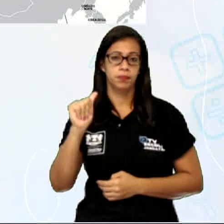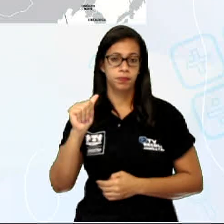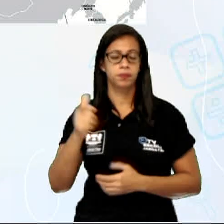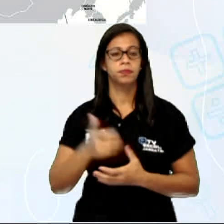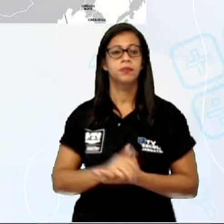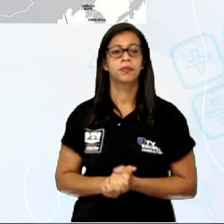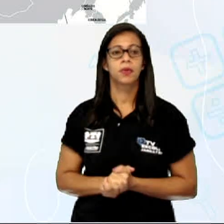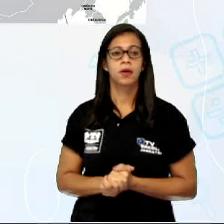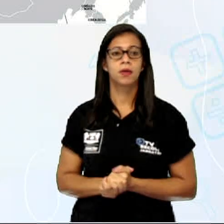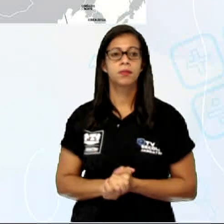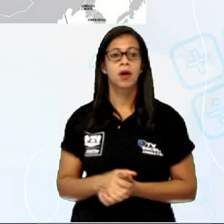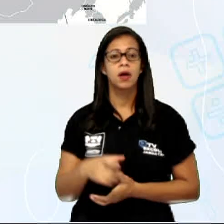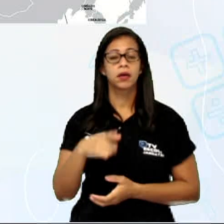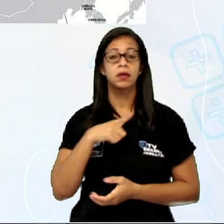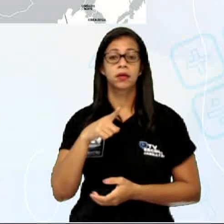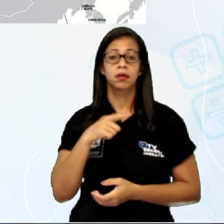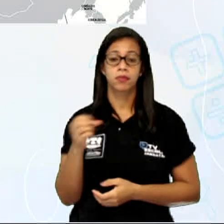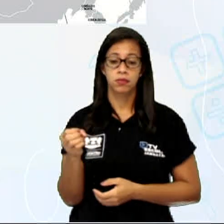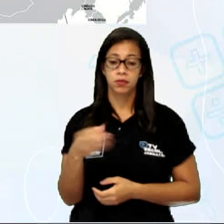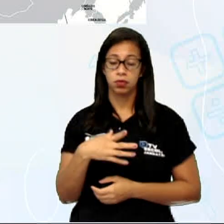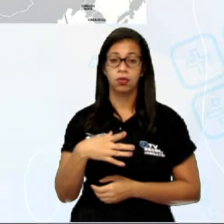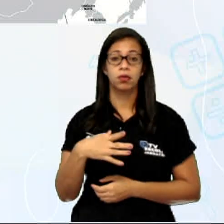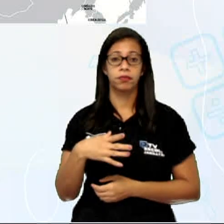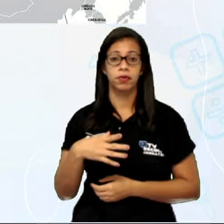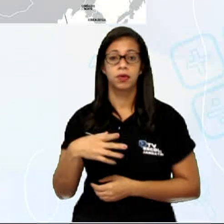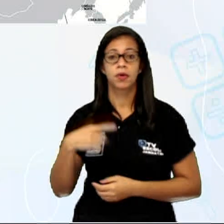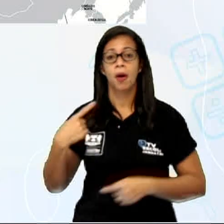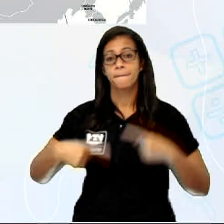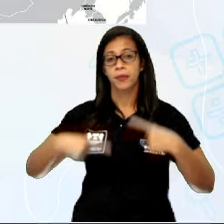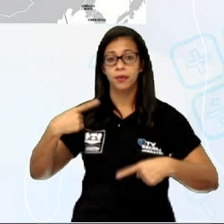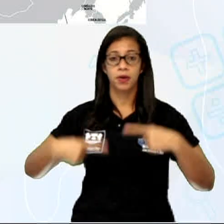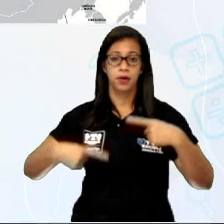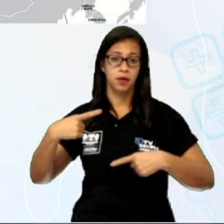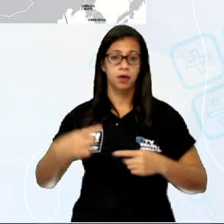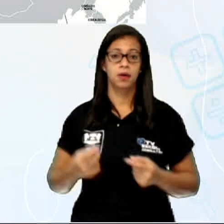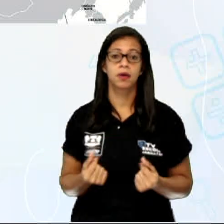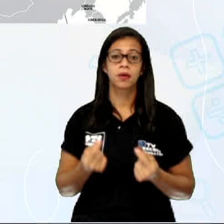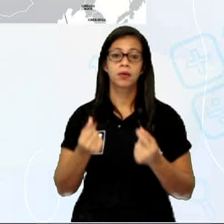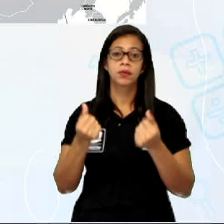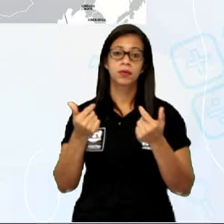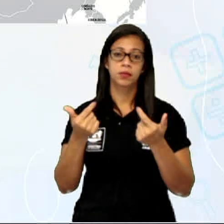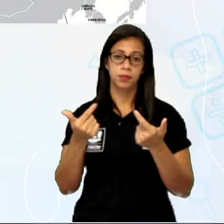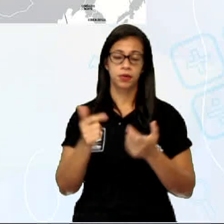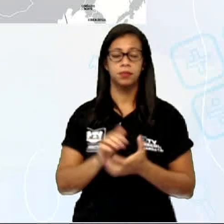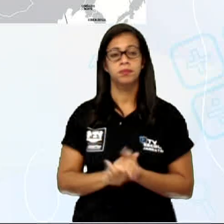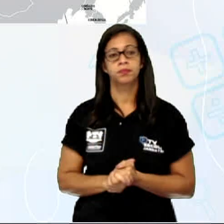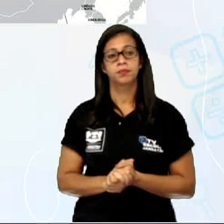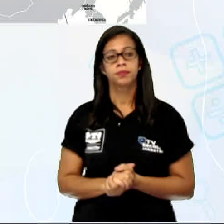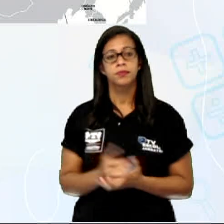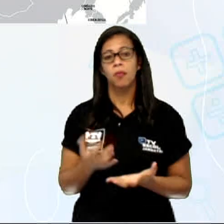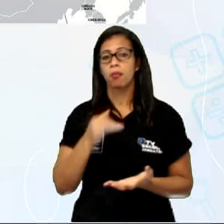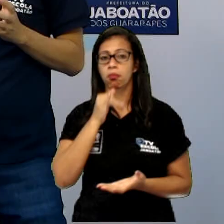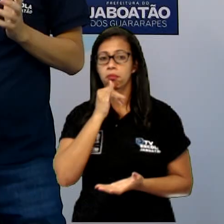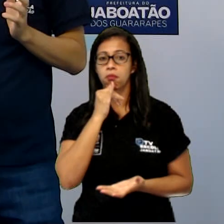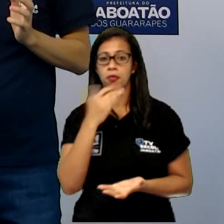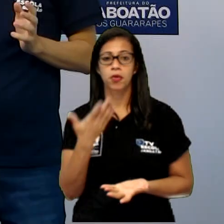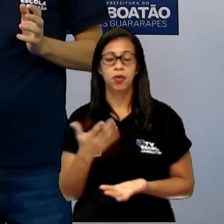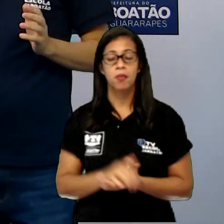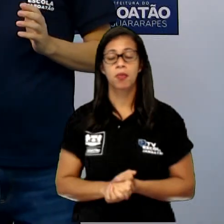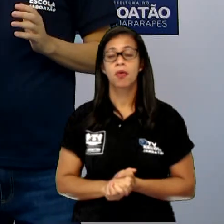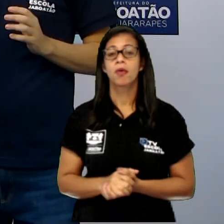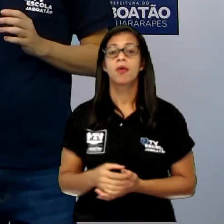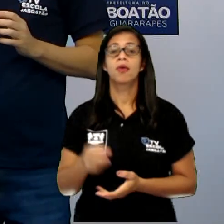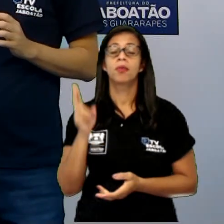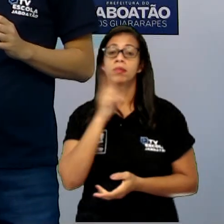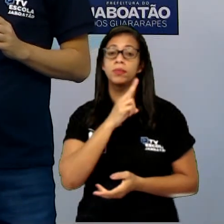chamada Nova Política Econômica, a NEP, que era mais ou menos o seguinte: como a Rússia ela tinha passado